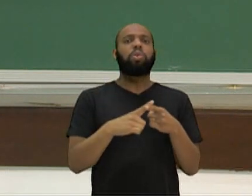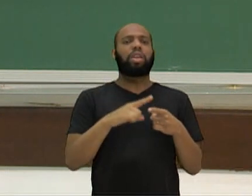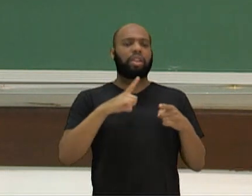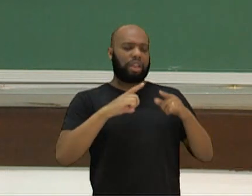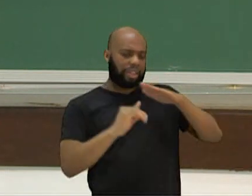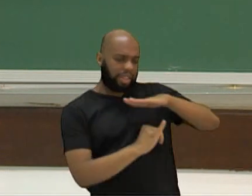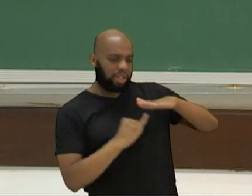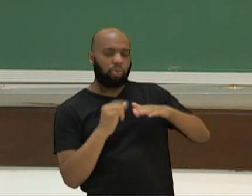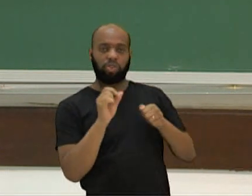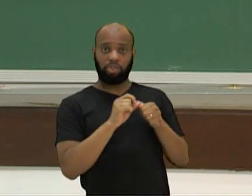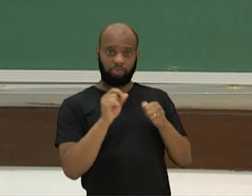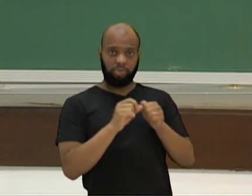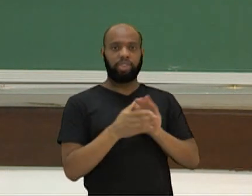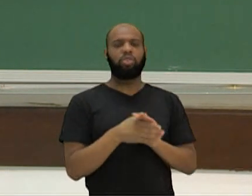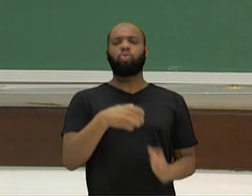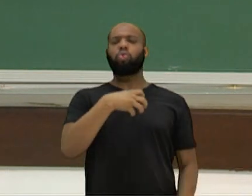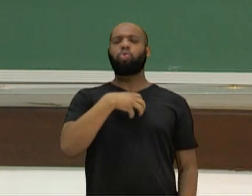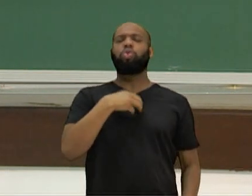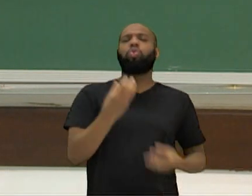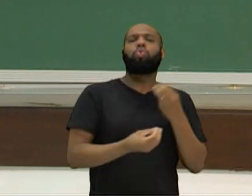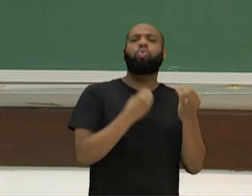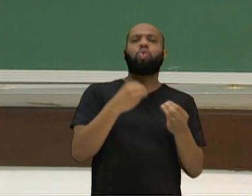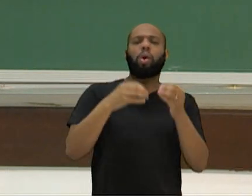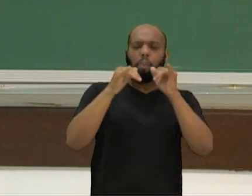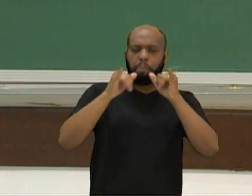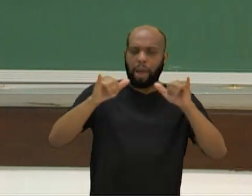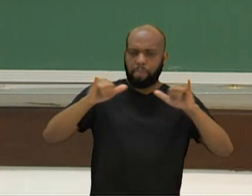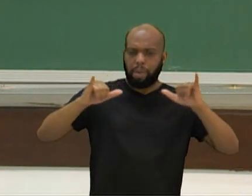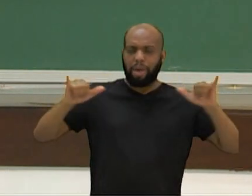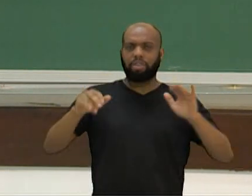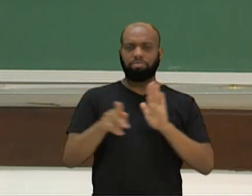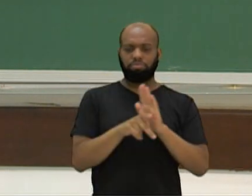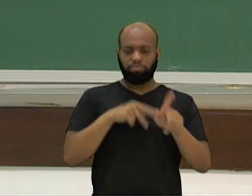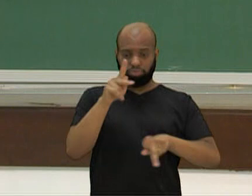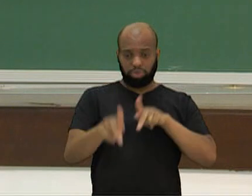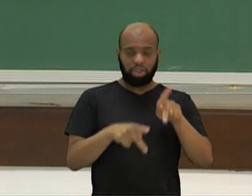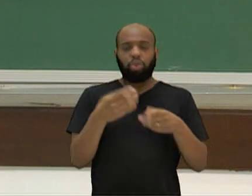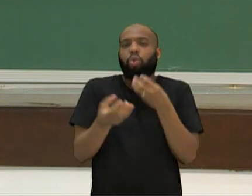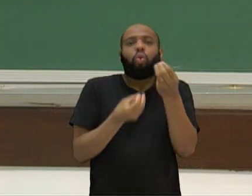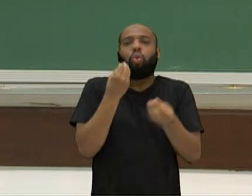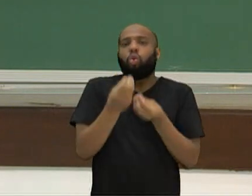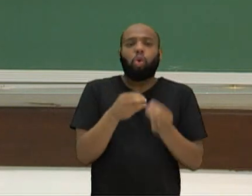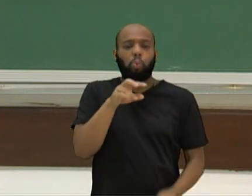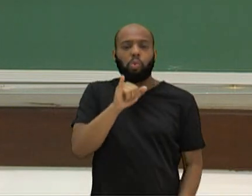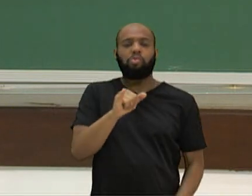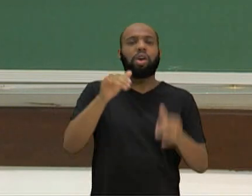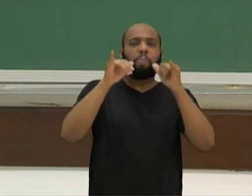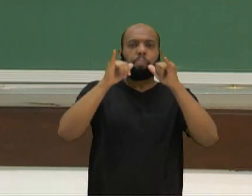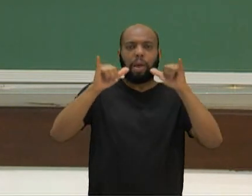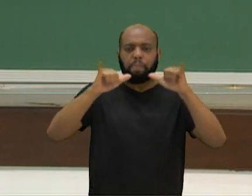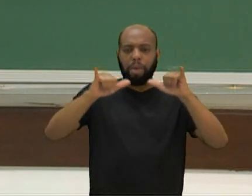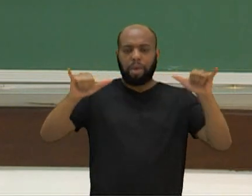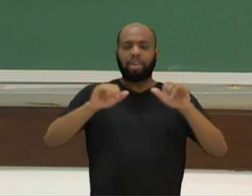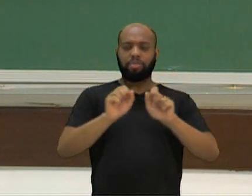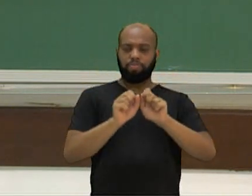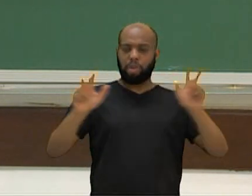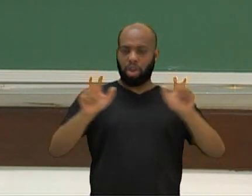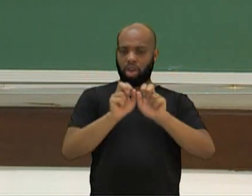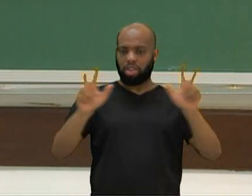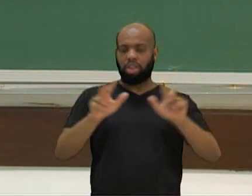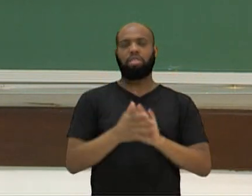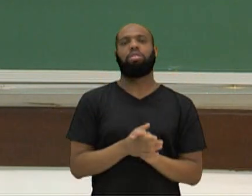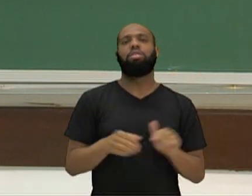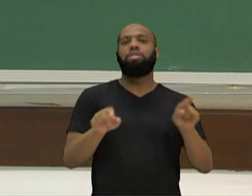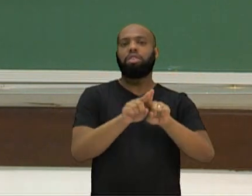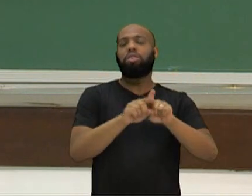produz e de que forma que ela vai alcançar todas as pessoas, né? Como que a gente vai divulgar tal moda,